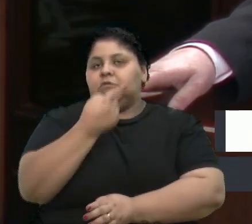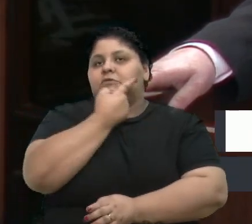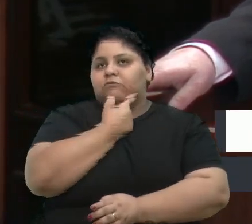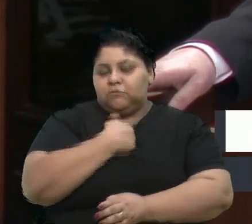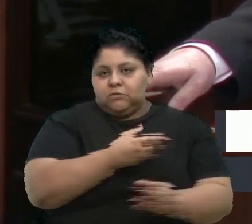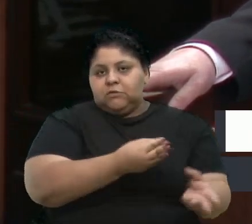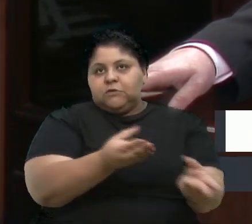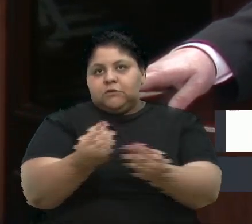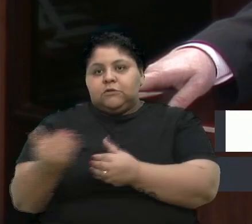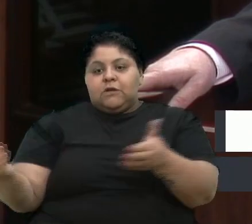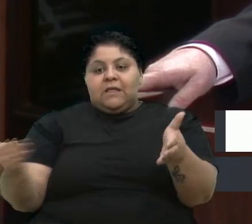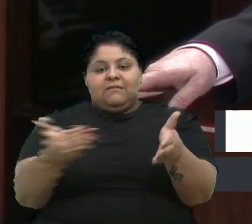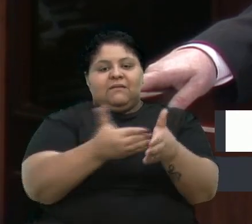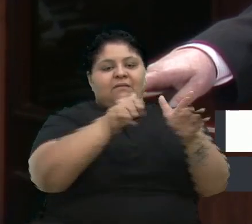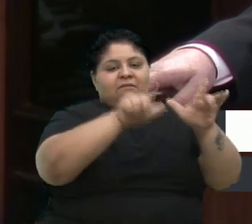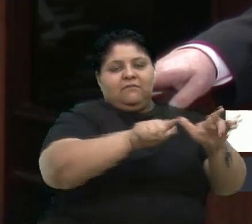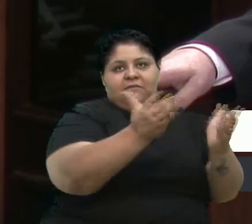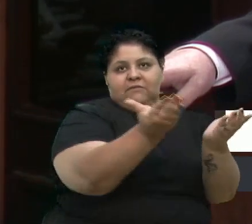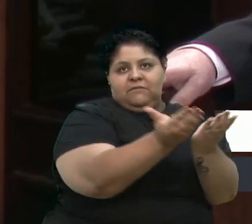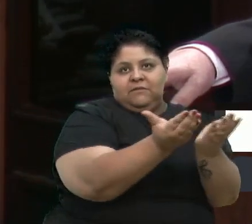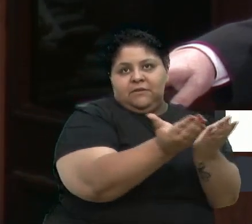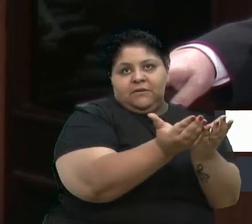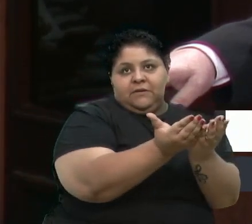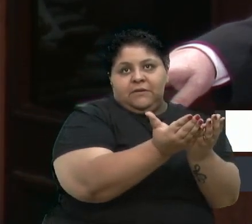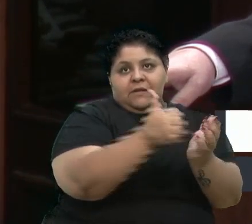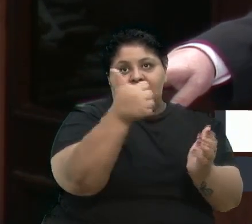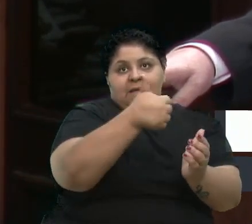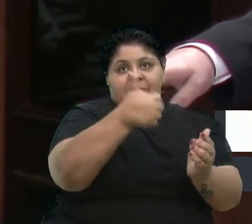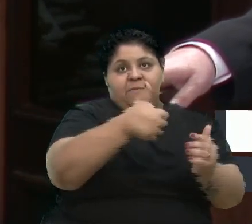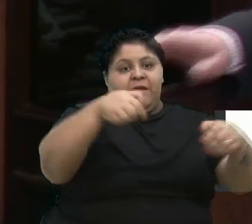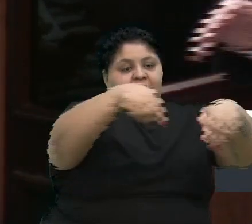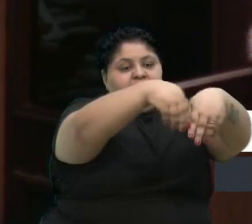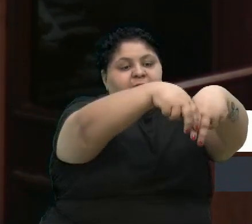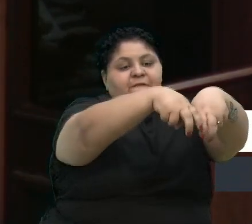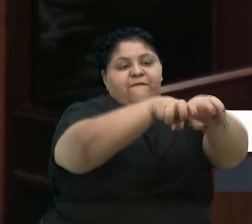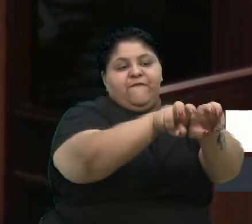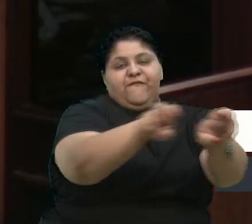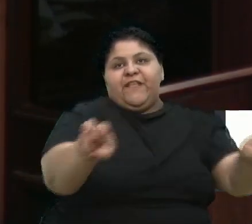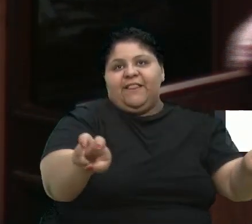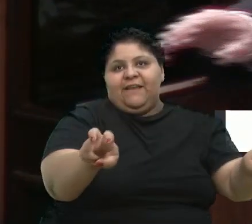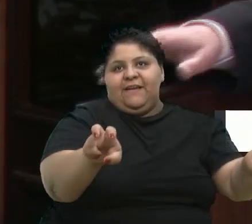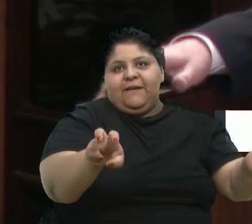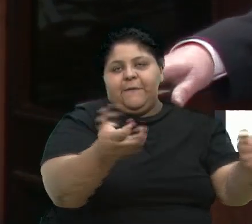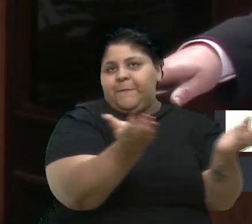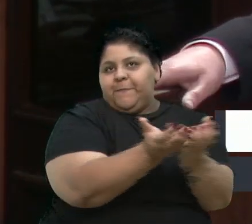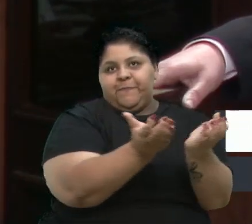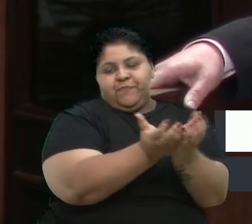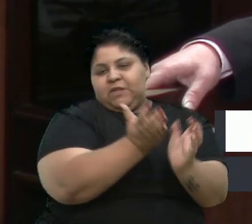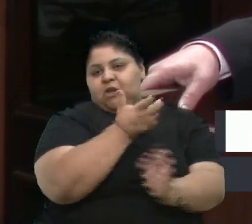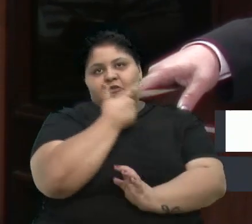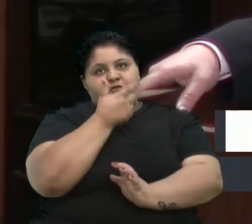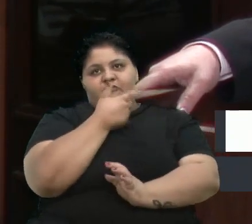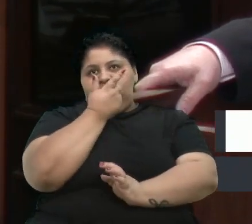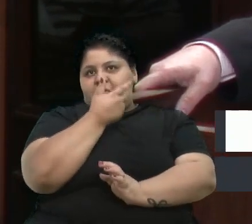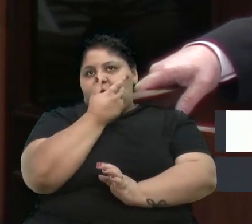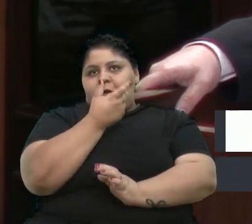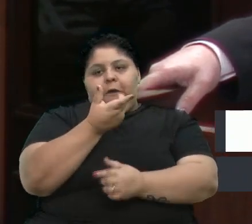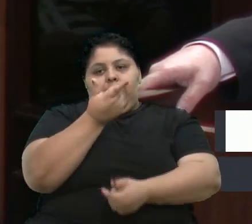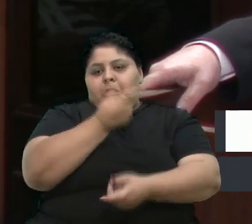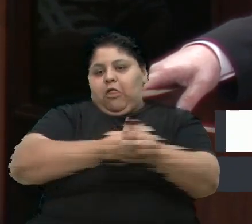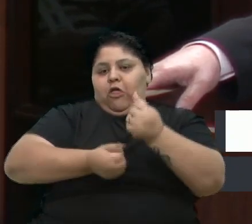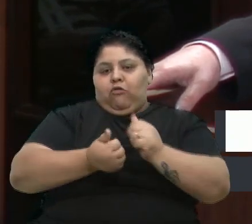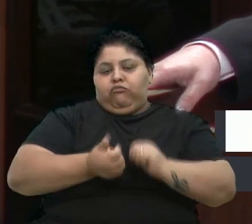entrasse na sala de aula, se possível na primeira fila, e na aula eu não iria falar de macroeconomia,